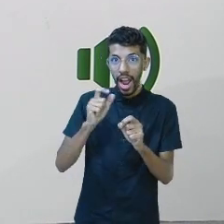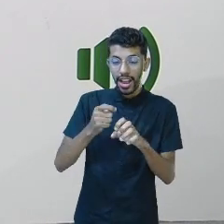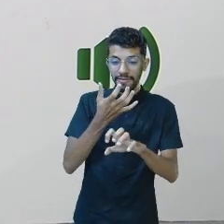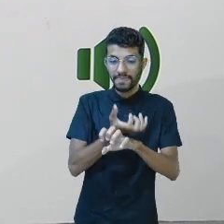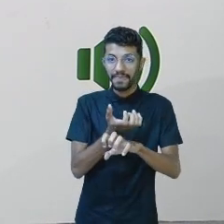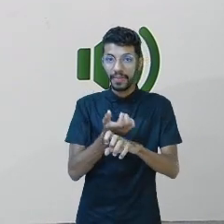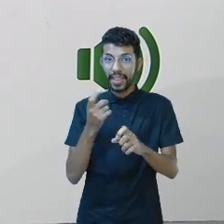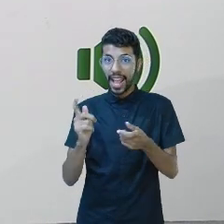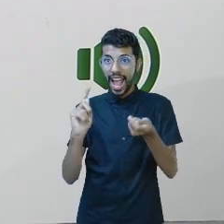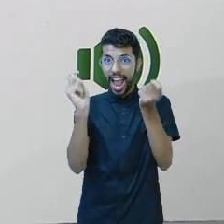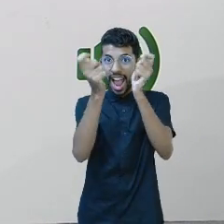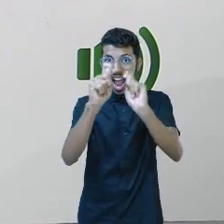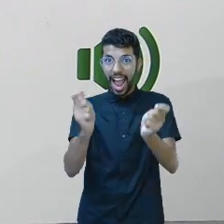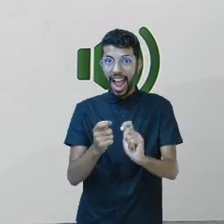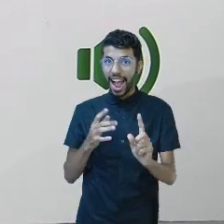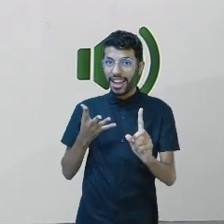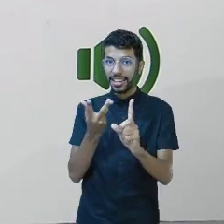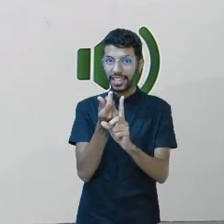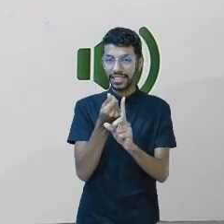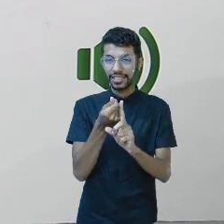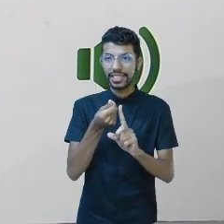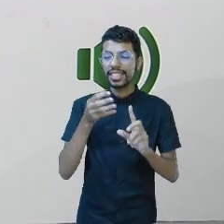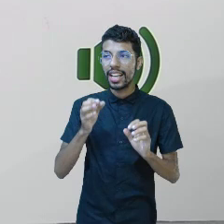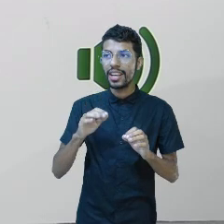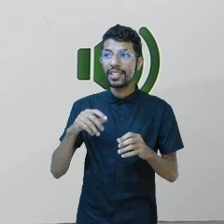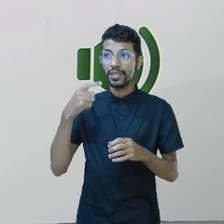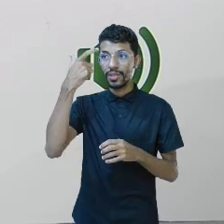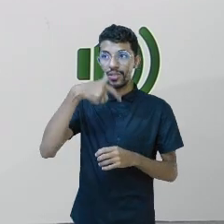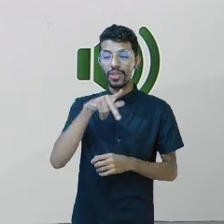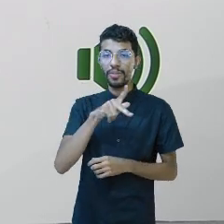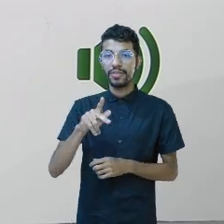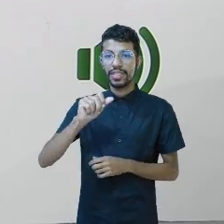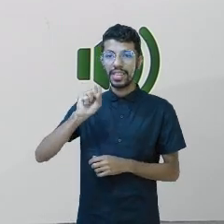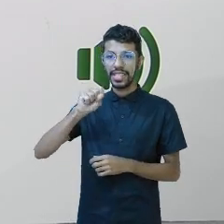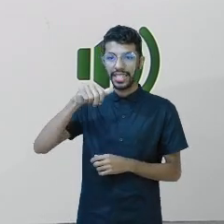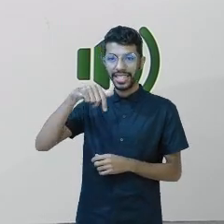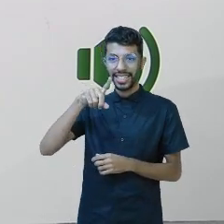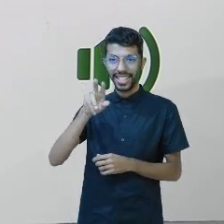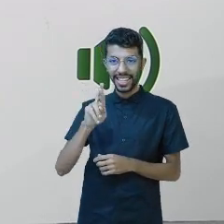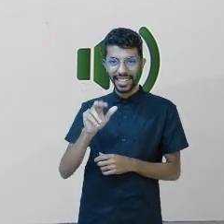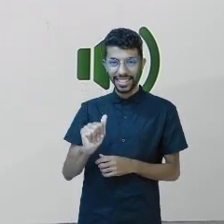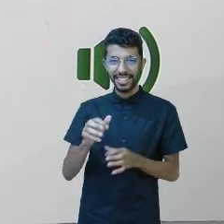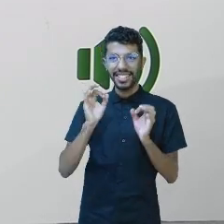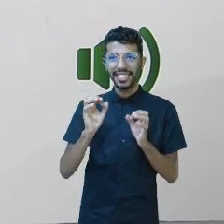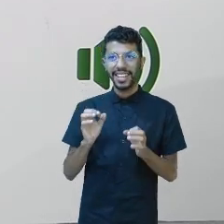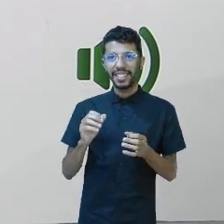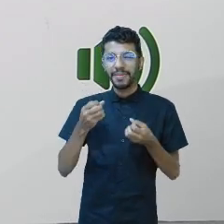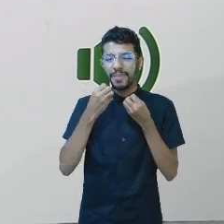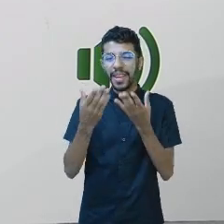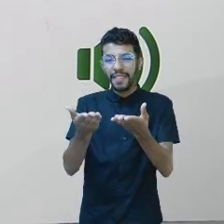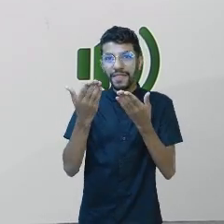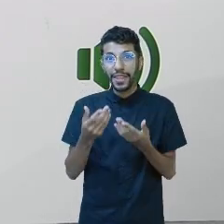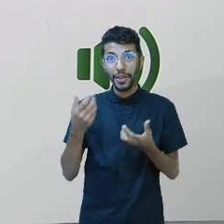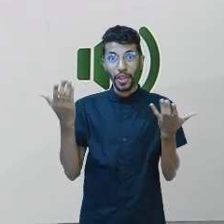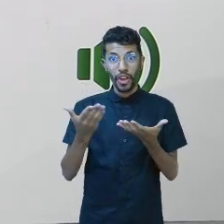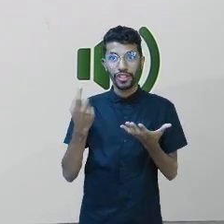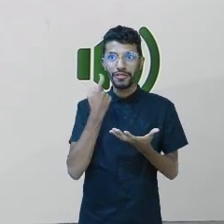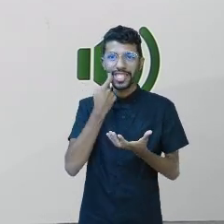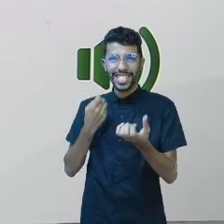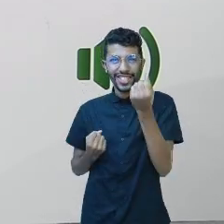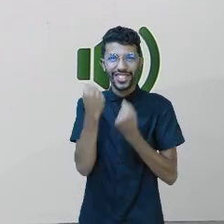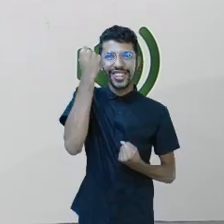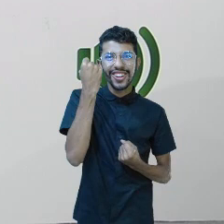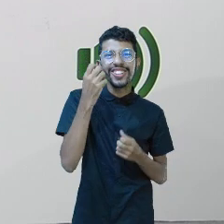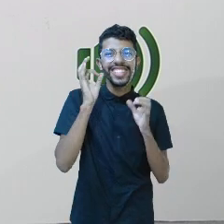Sandra Duarte, sejam bem-vindos. Sextou, pois é, sextou. Vai acontecer muita coisa legal hoje,